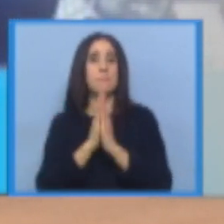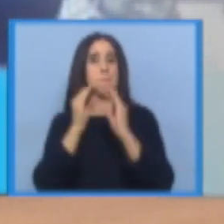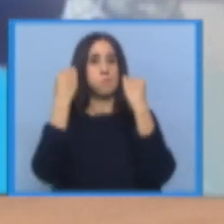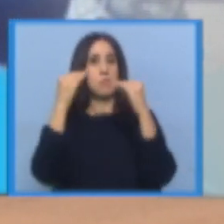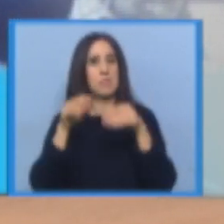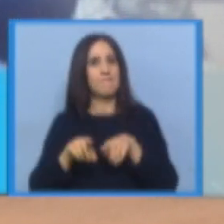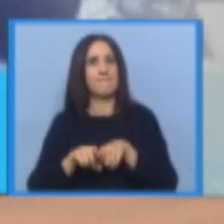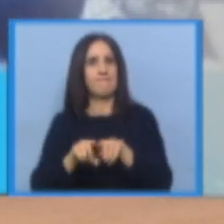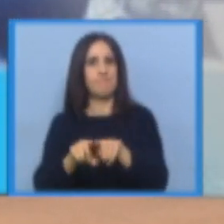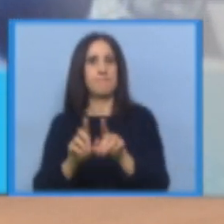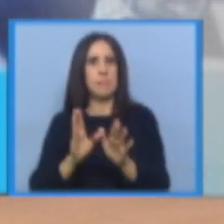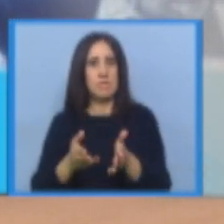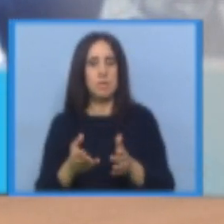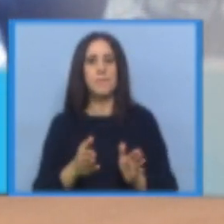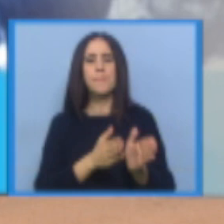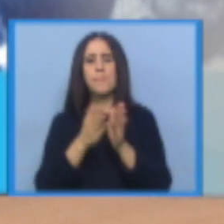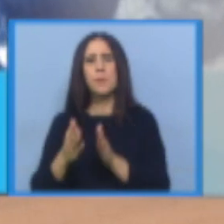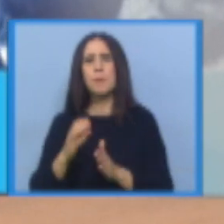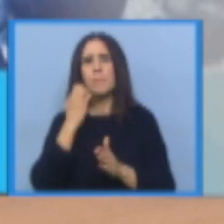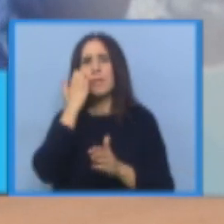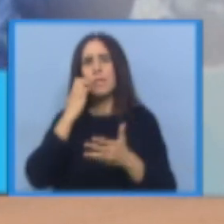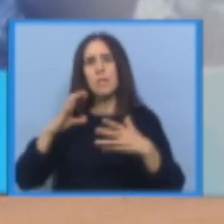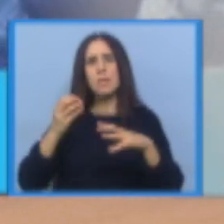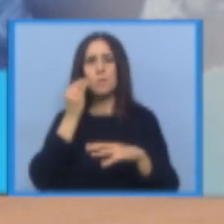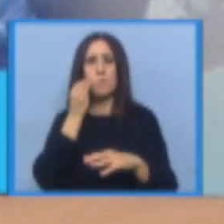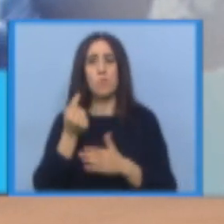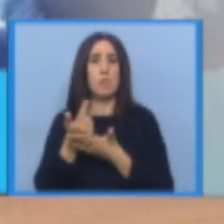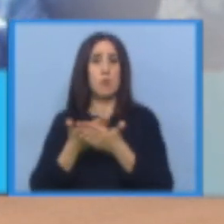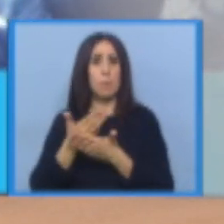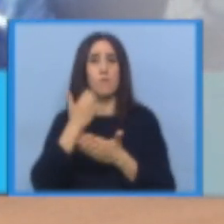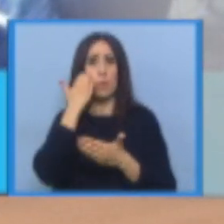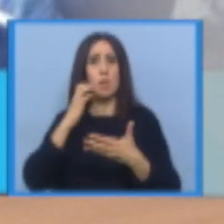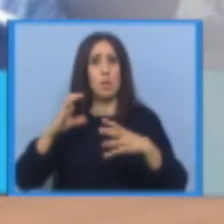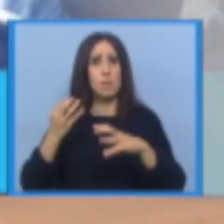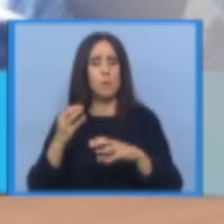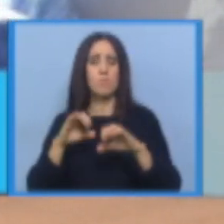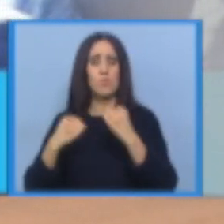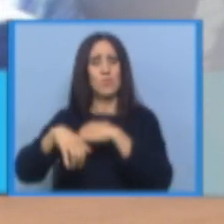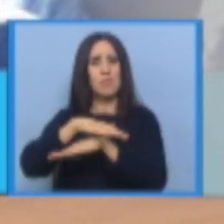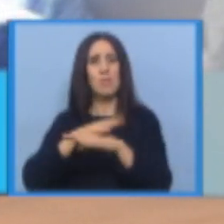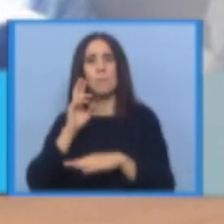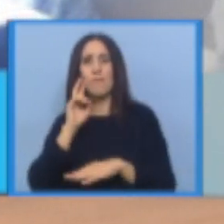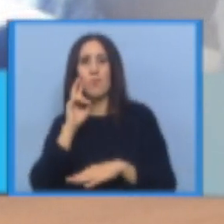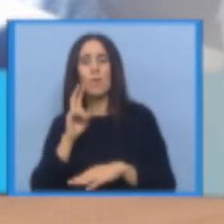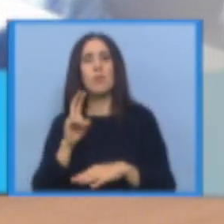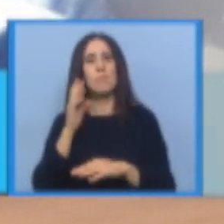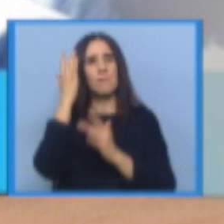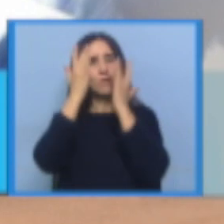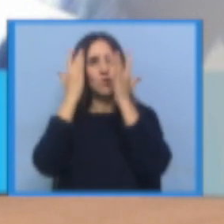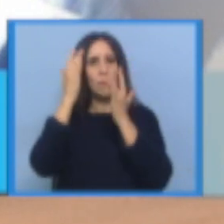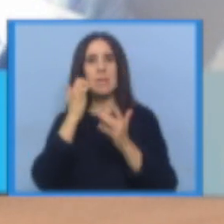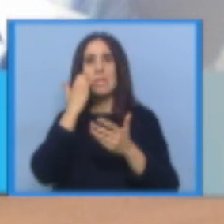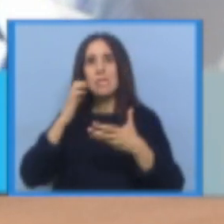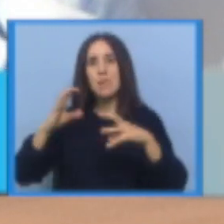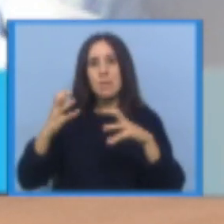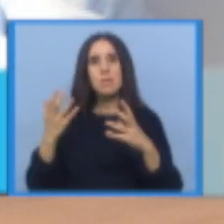acompanhar. Depois, como em todas as situações de crise, nós vivemos uma crise económica, que foi uma crise social, uma crise de valores, uma crise filosófica, não é? Da posição